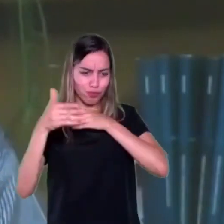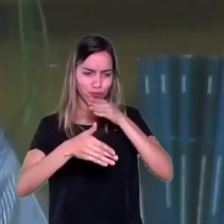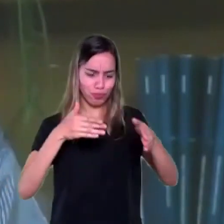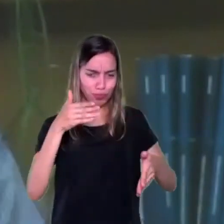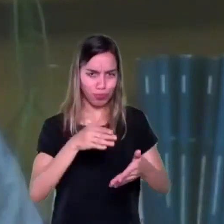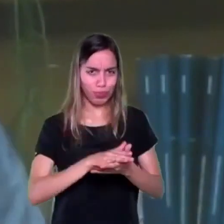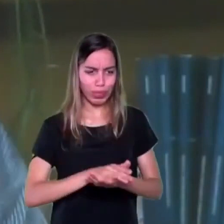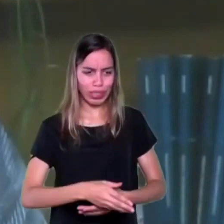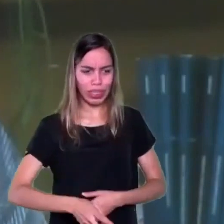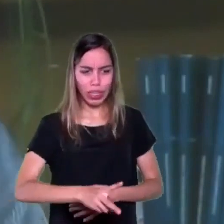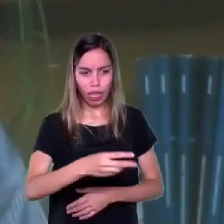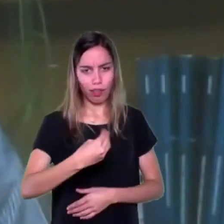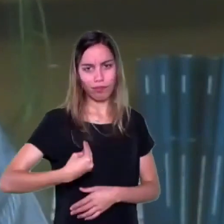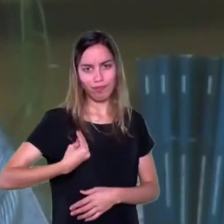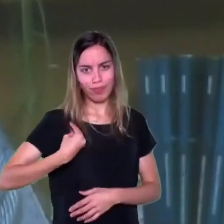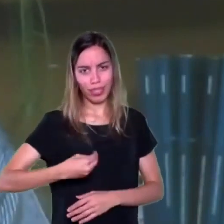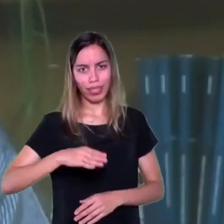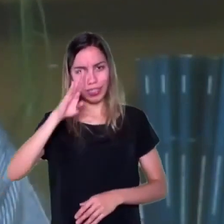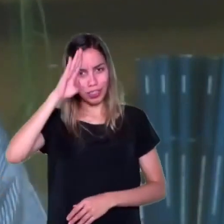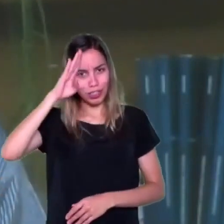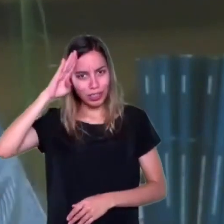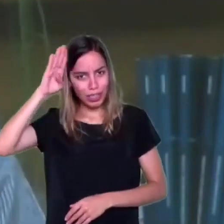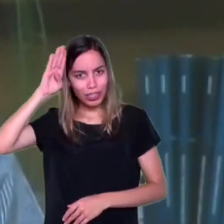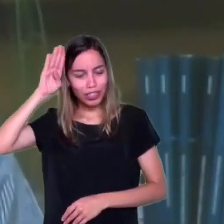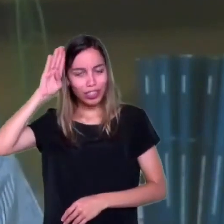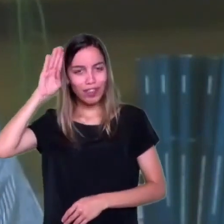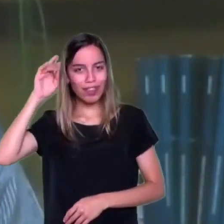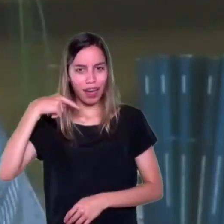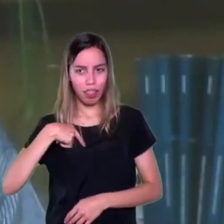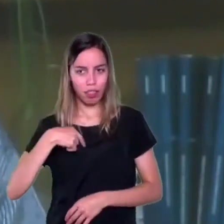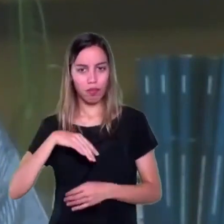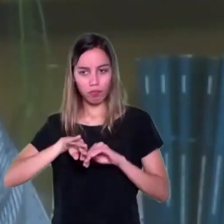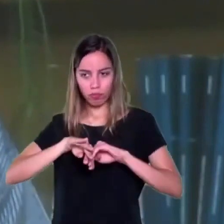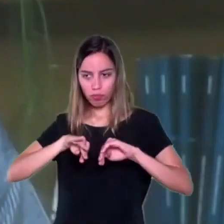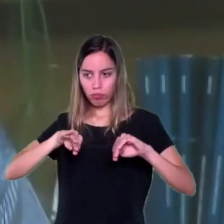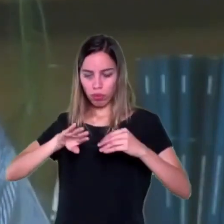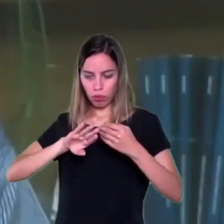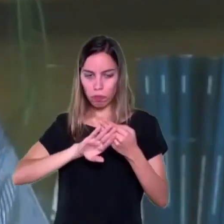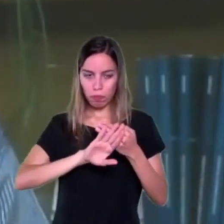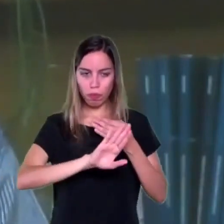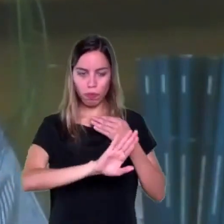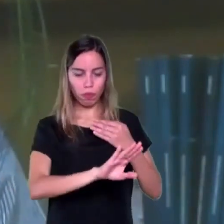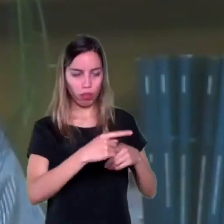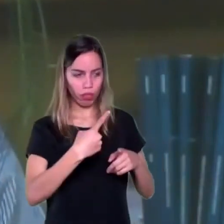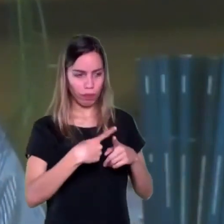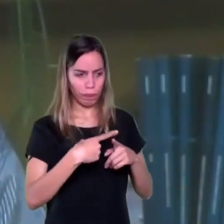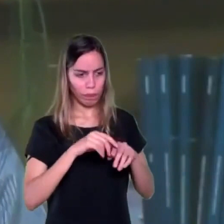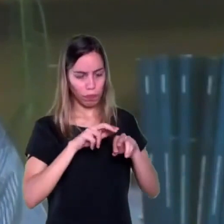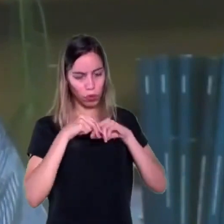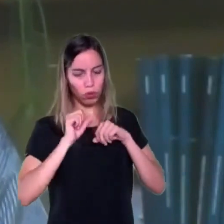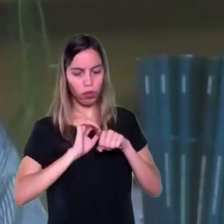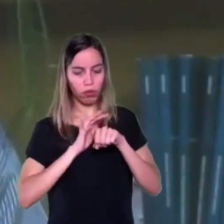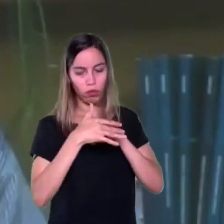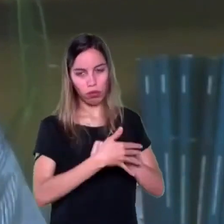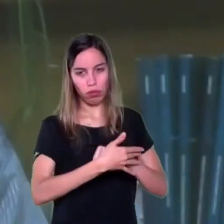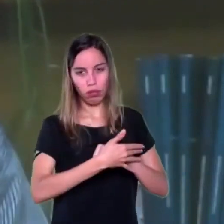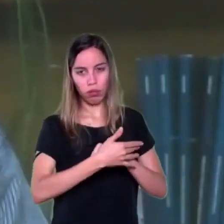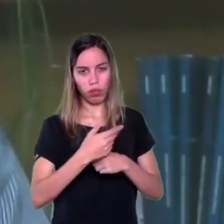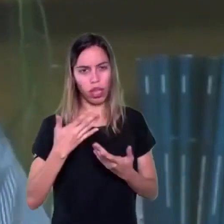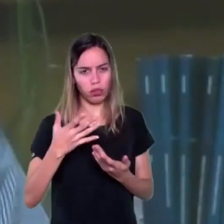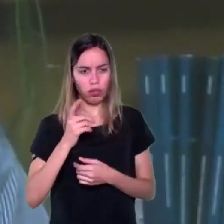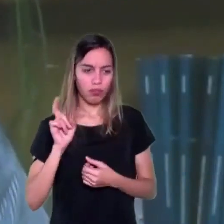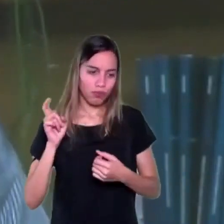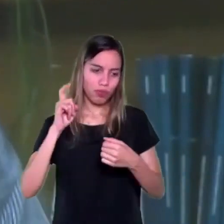na academia. Eu me afastei por causa da pandemia, né? Agora é que eu estou retomando. Tá? E a academia,